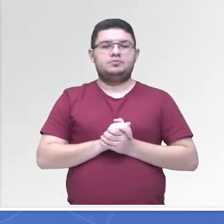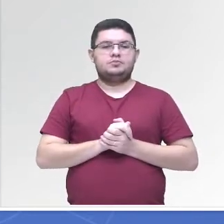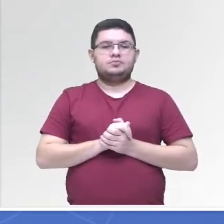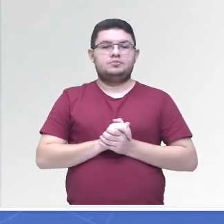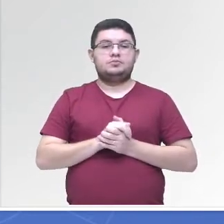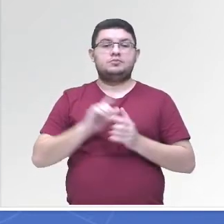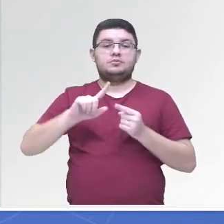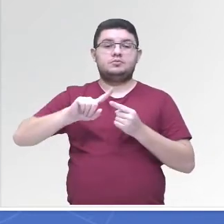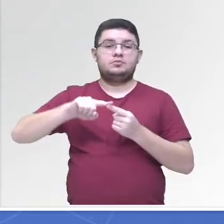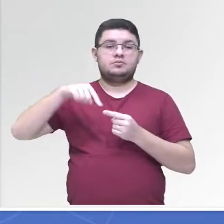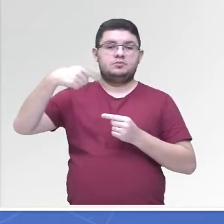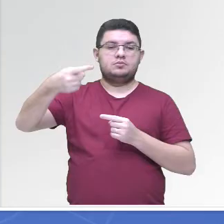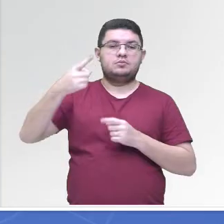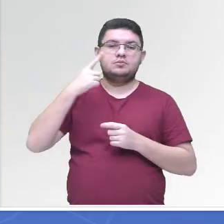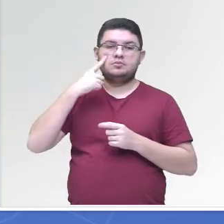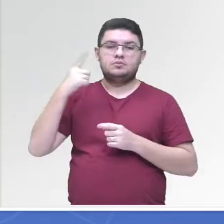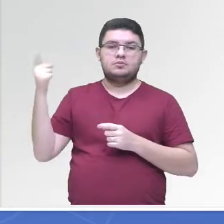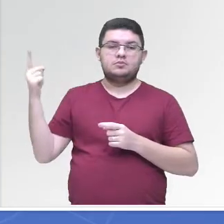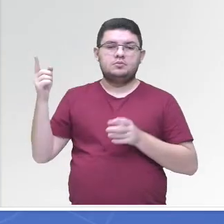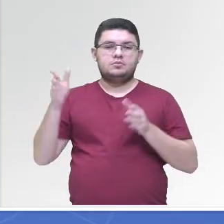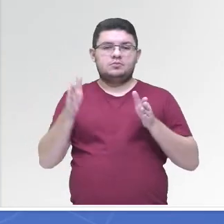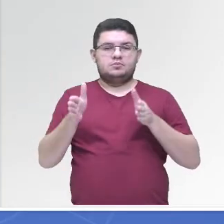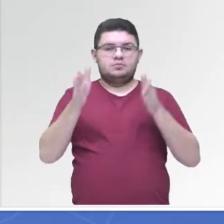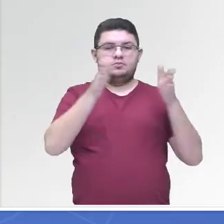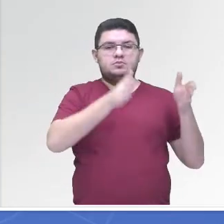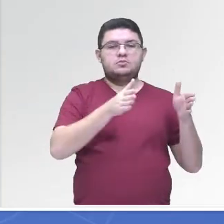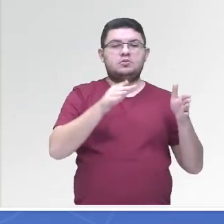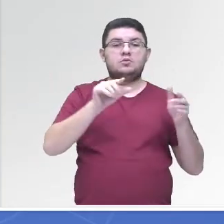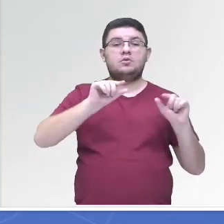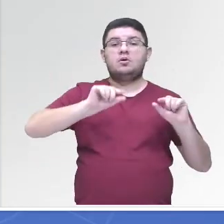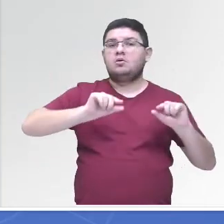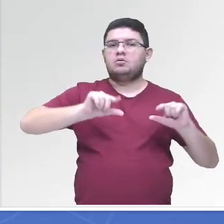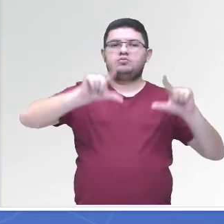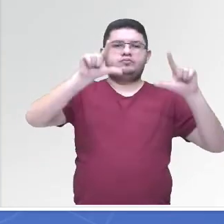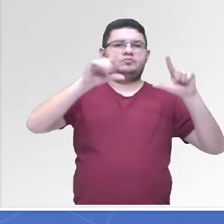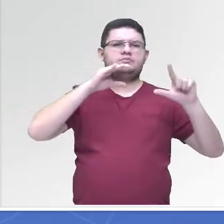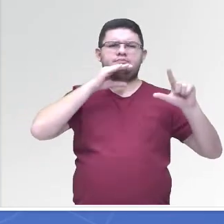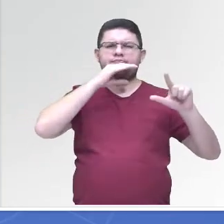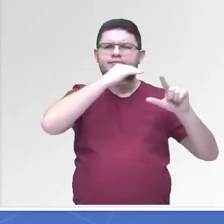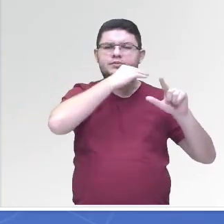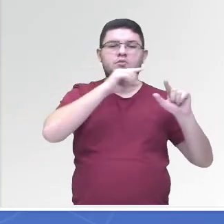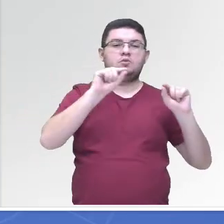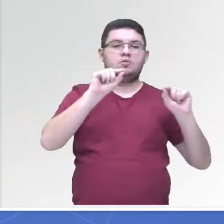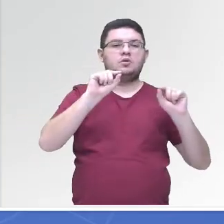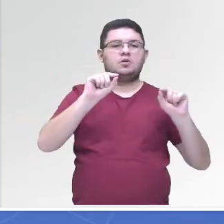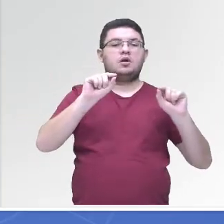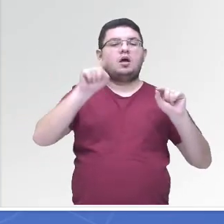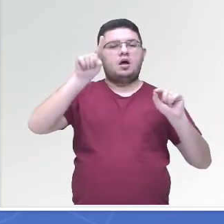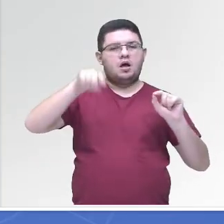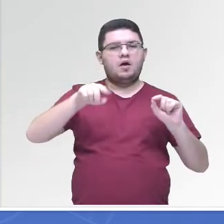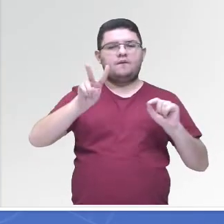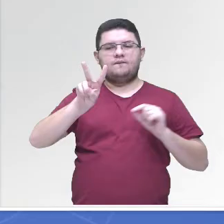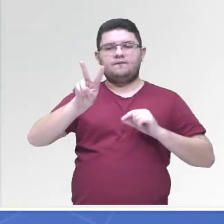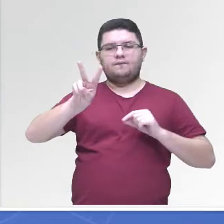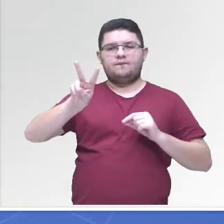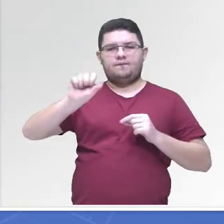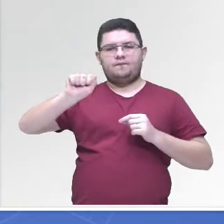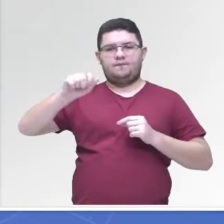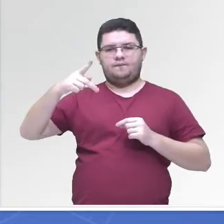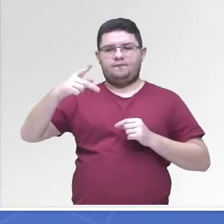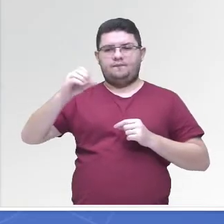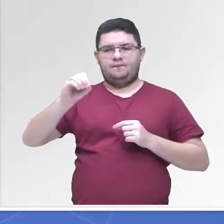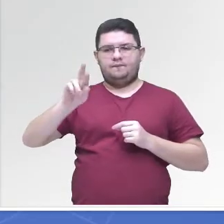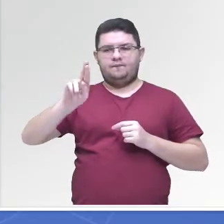Na sequência aqui, né, com um pouquinho mais de aumento de temperatura, nós temos a vaporização, tá? E aí